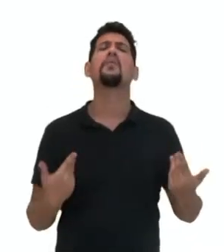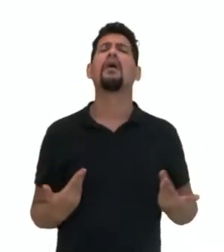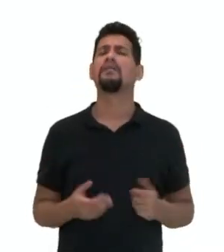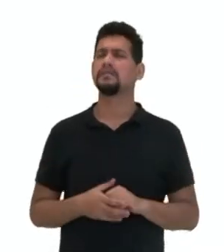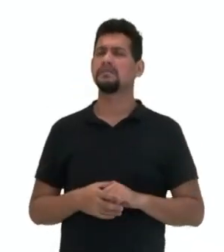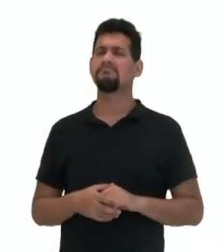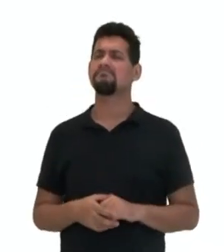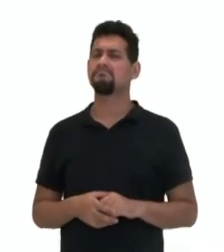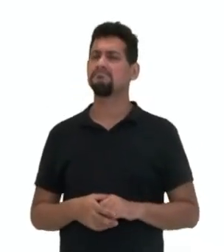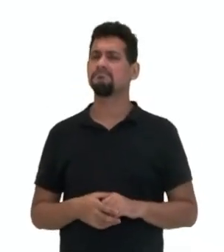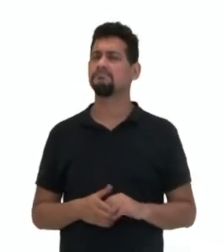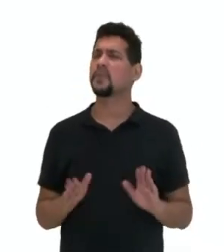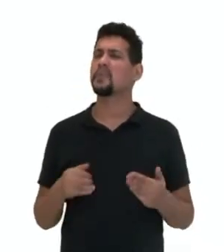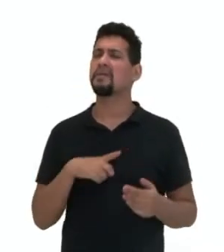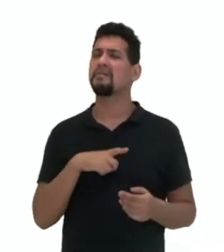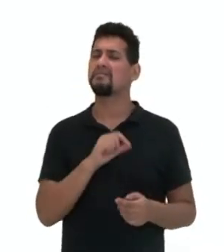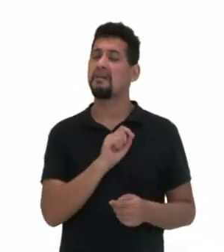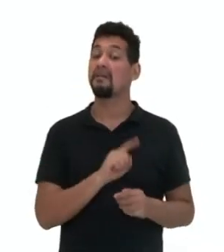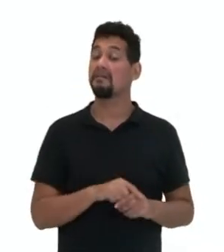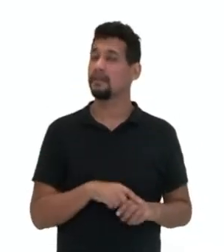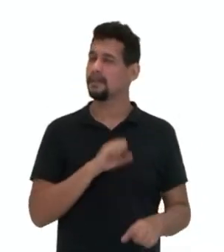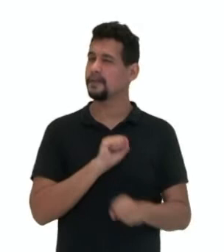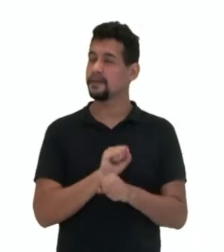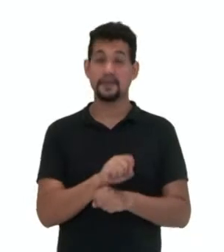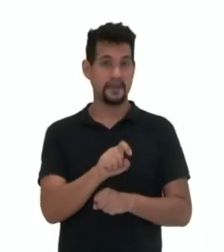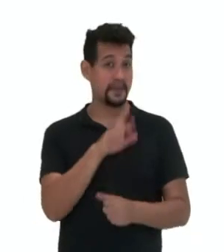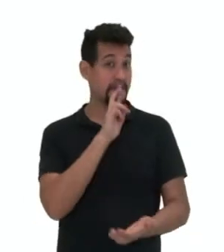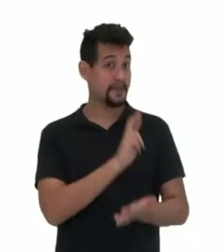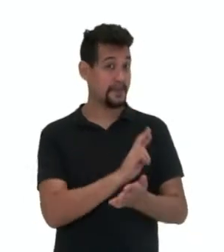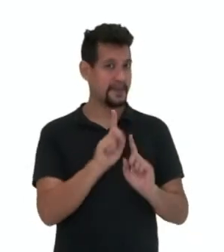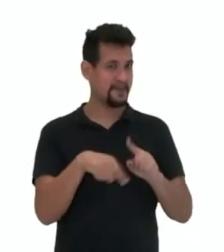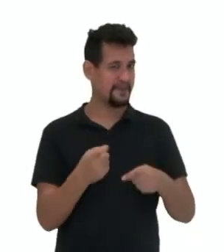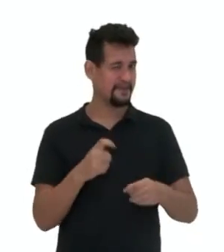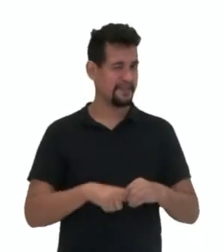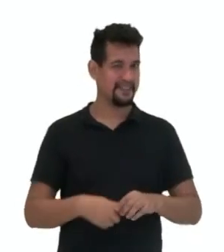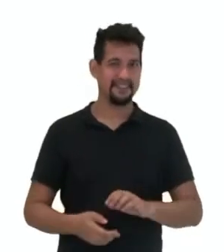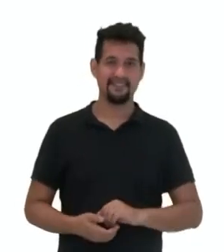ser respondido para a dona Ivone? Vou dar um tempinho para vocês pensarem.